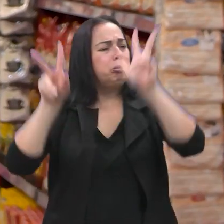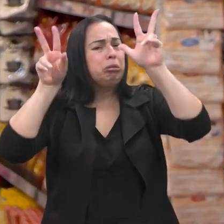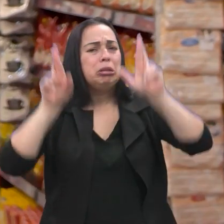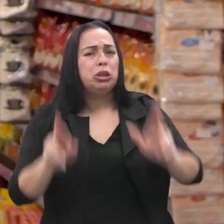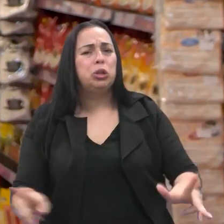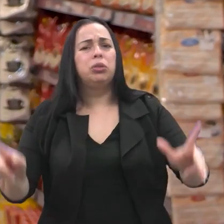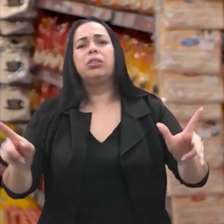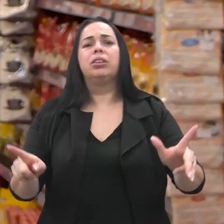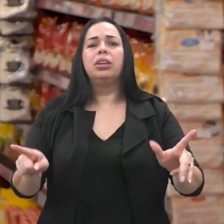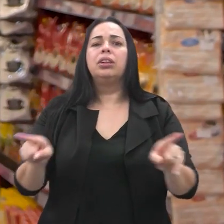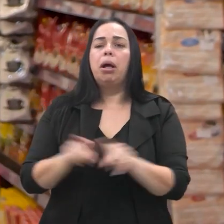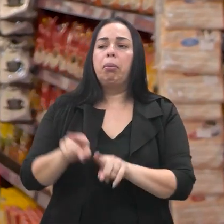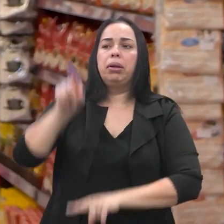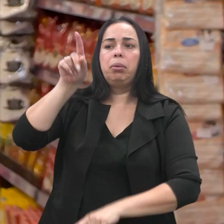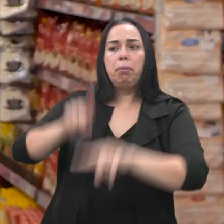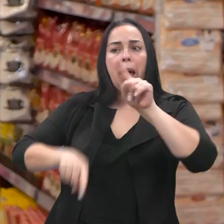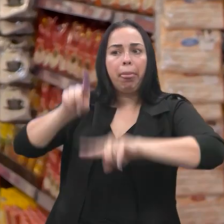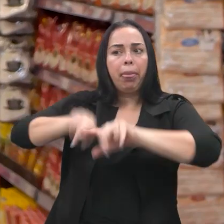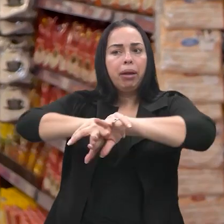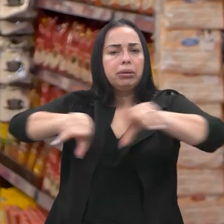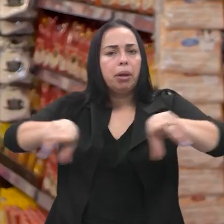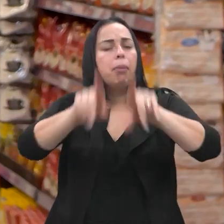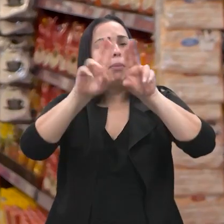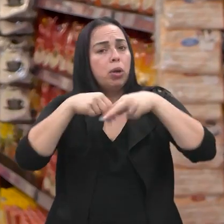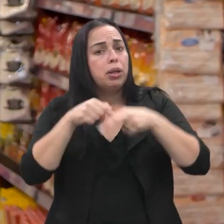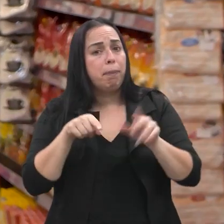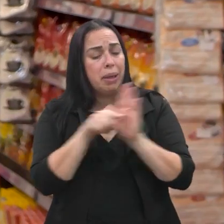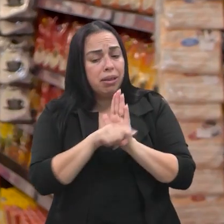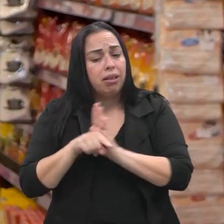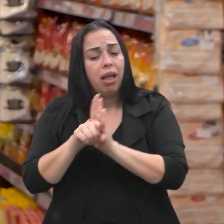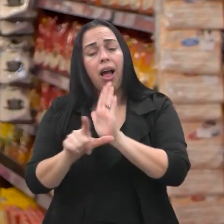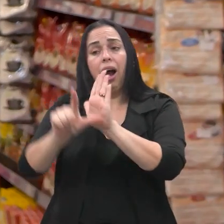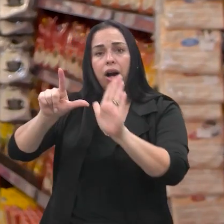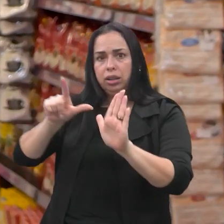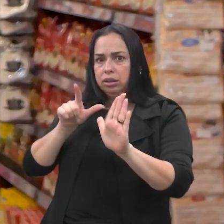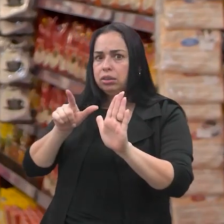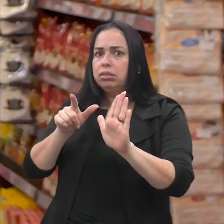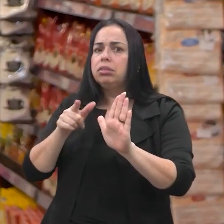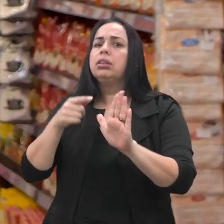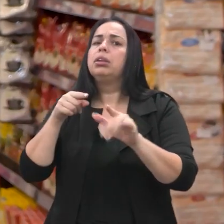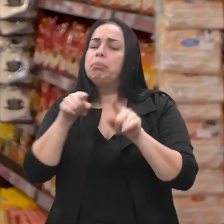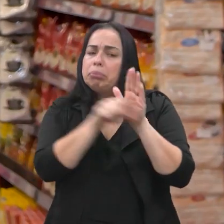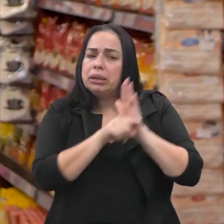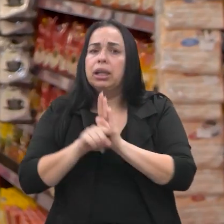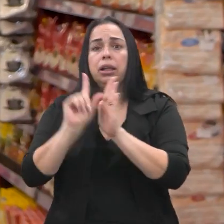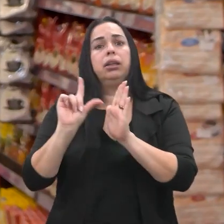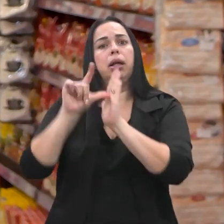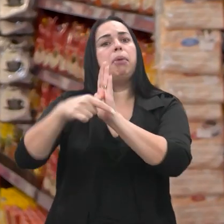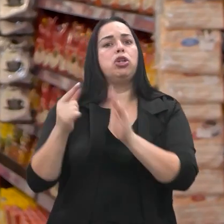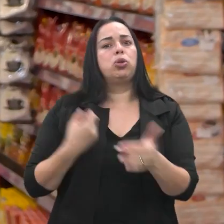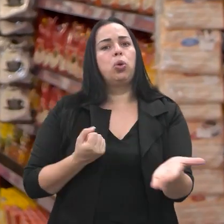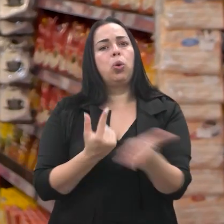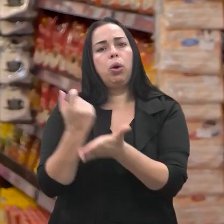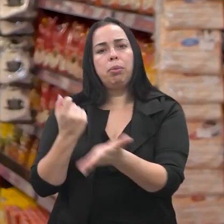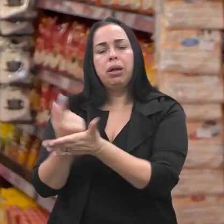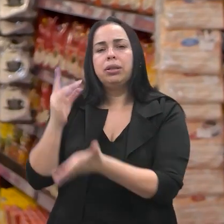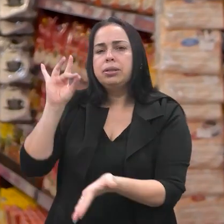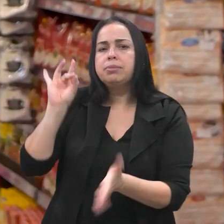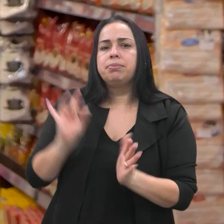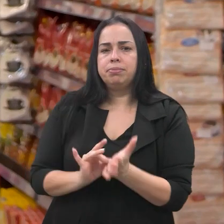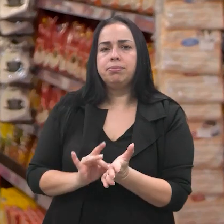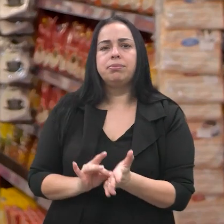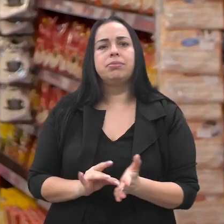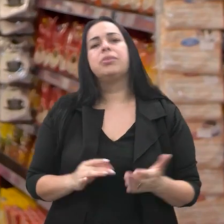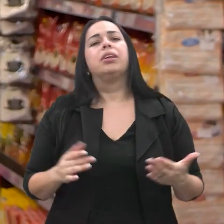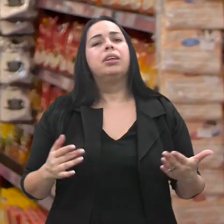entre os supermercados e entre os produtos. Então façam a pesquisa, antes de comprar, façam a pesquisa para ver realmente